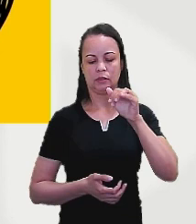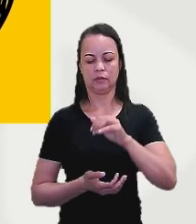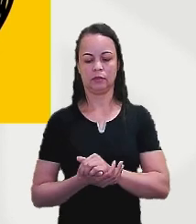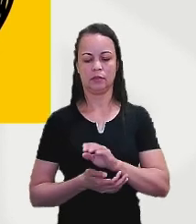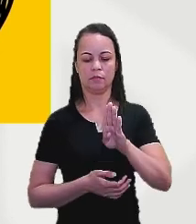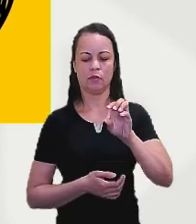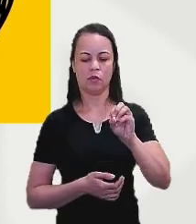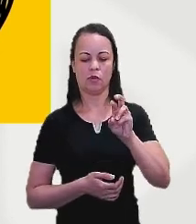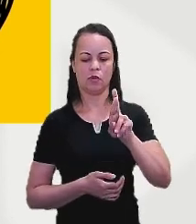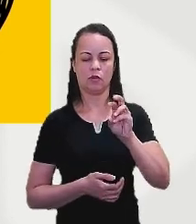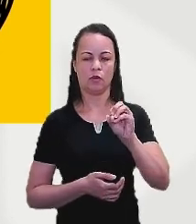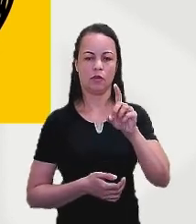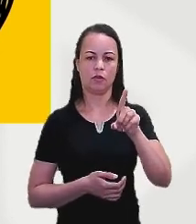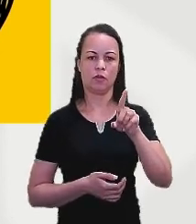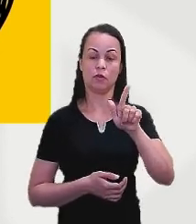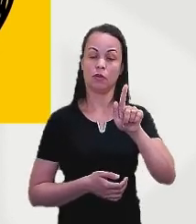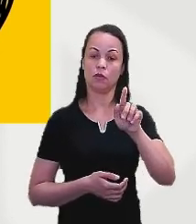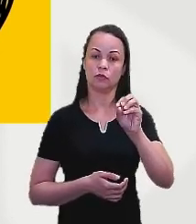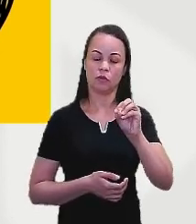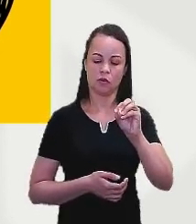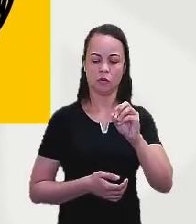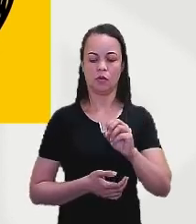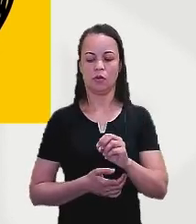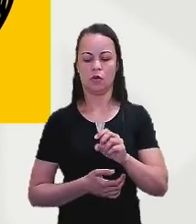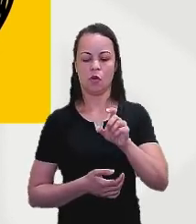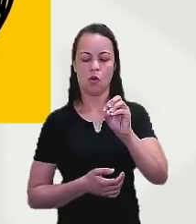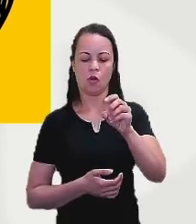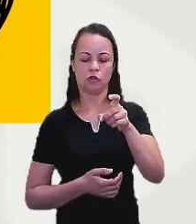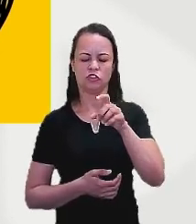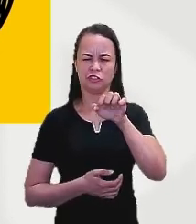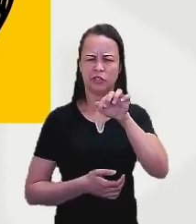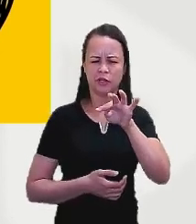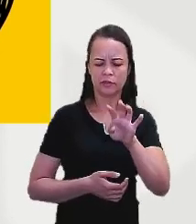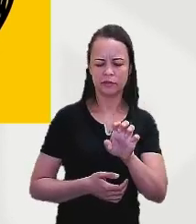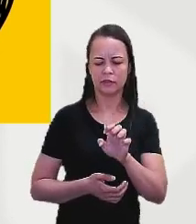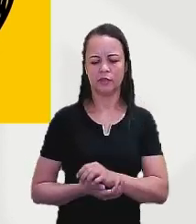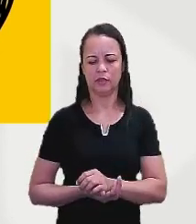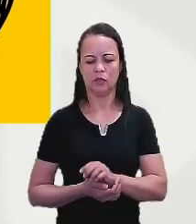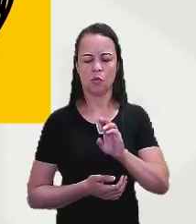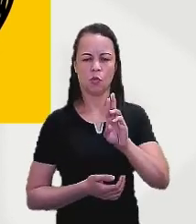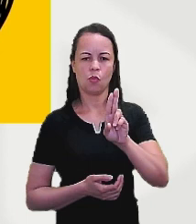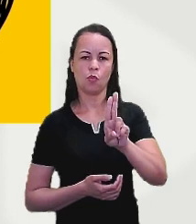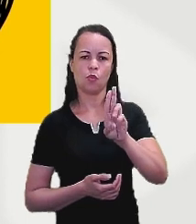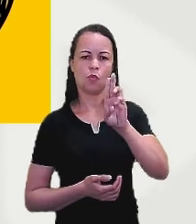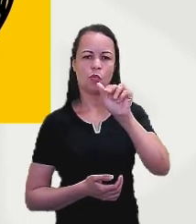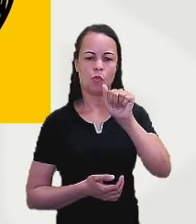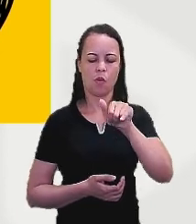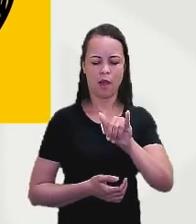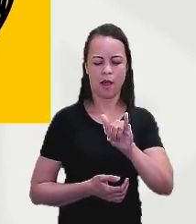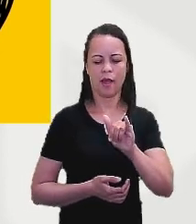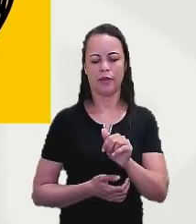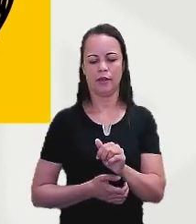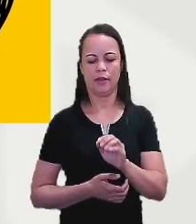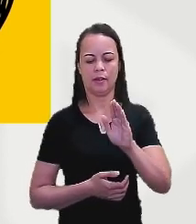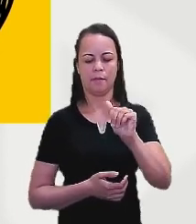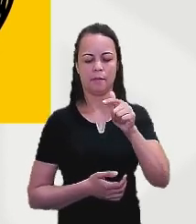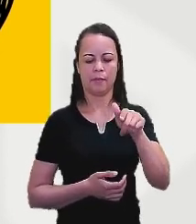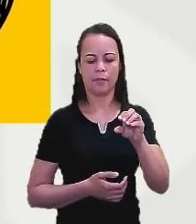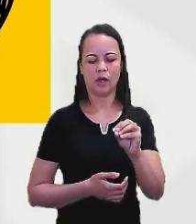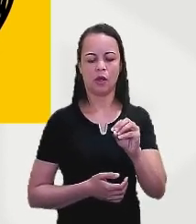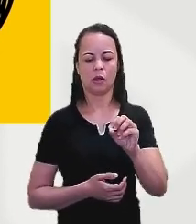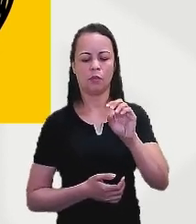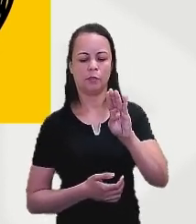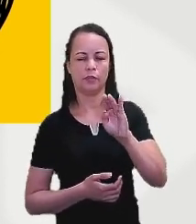borogodó, oxente, uai, bom absurdo, mano, piá. E